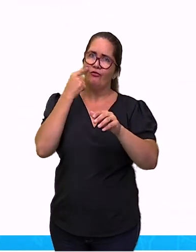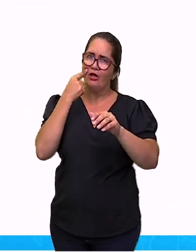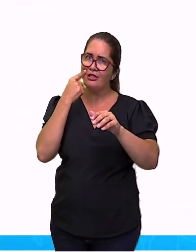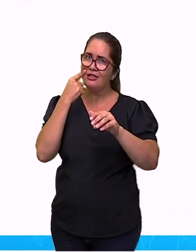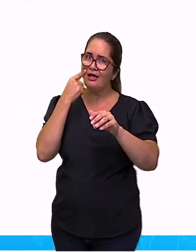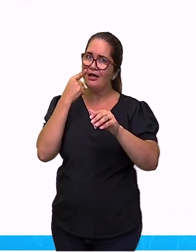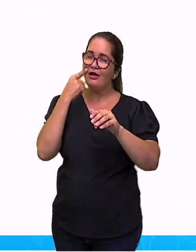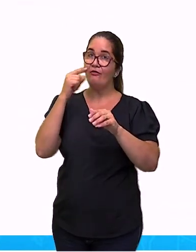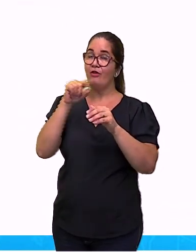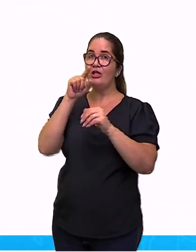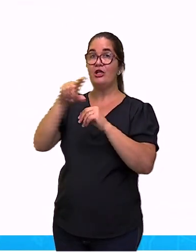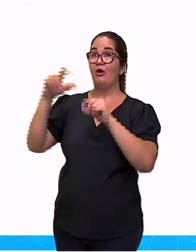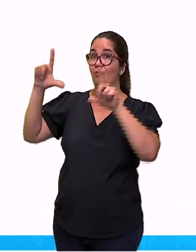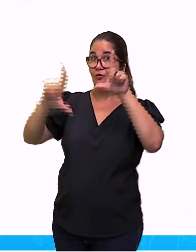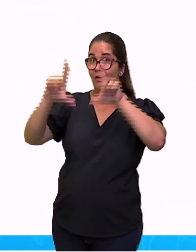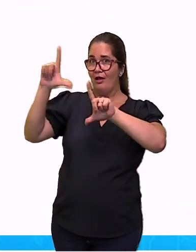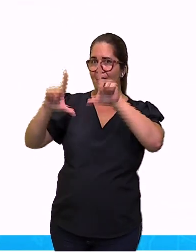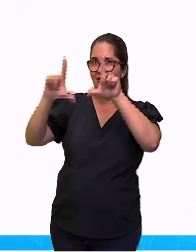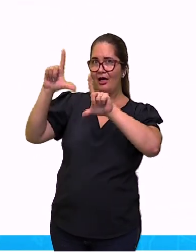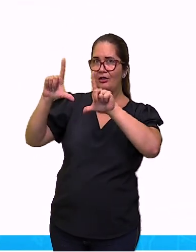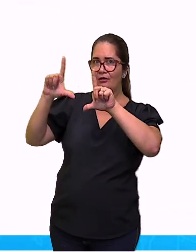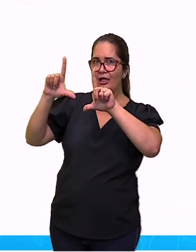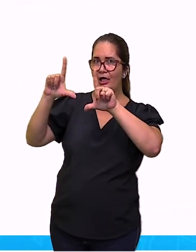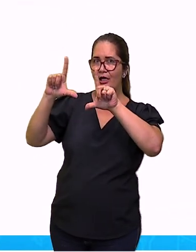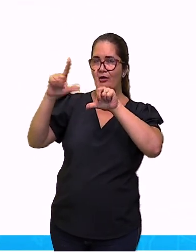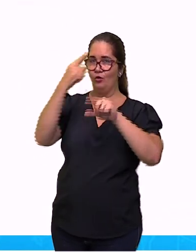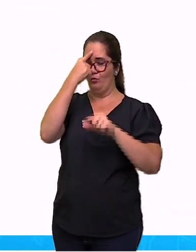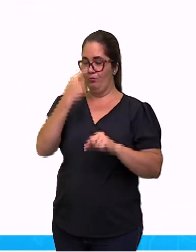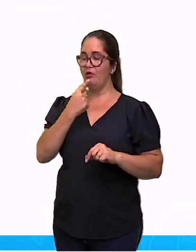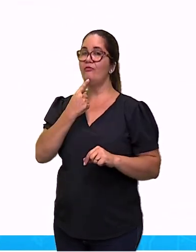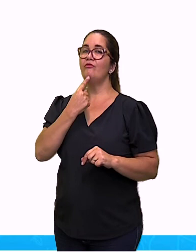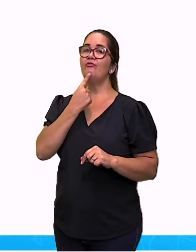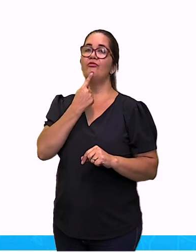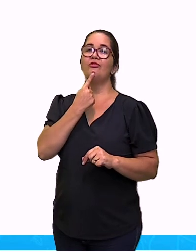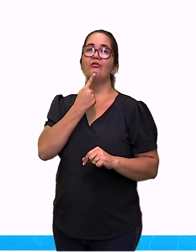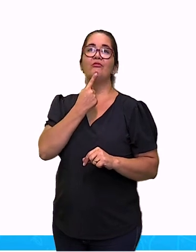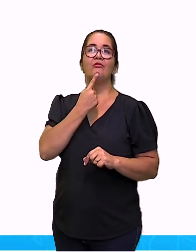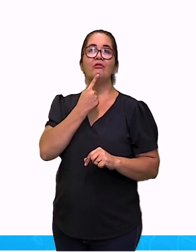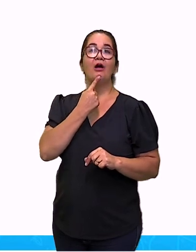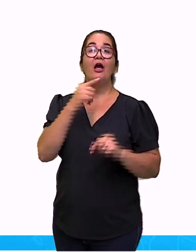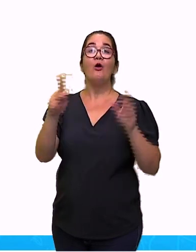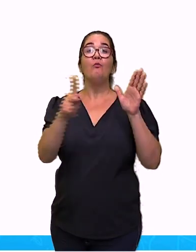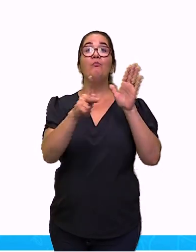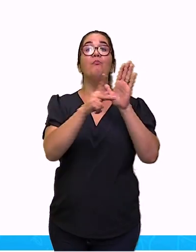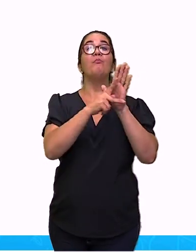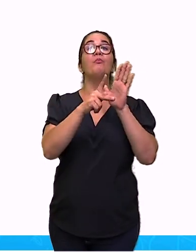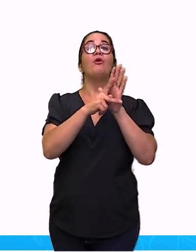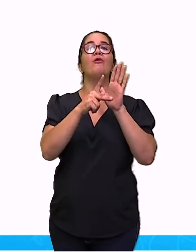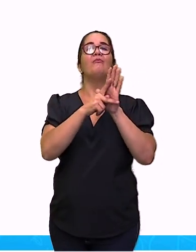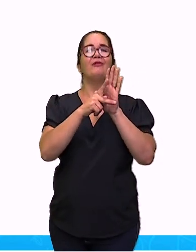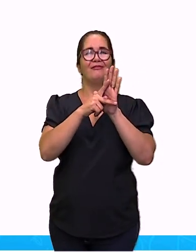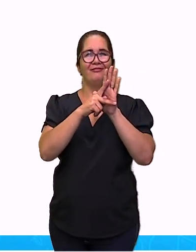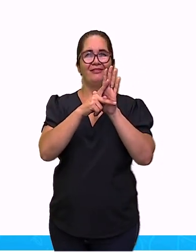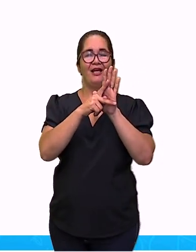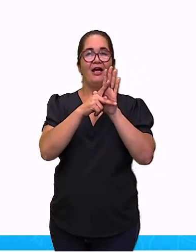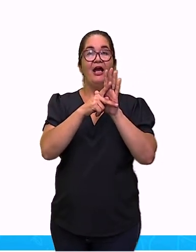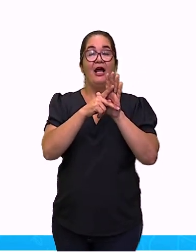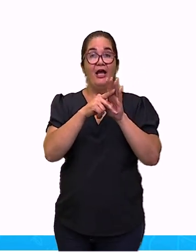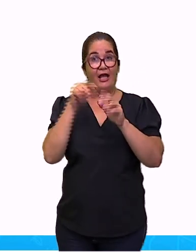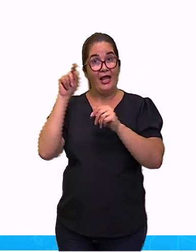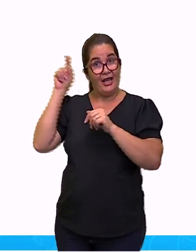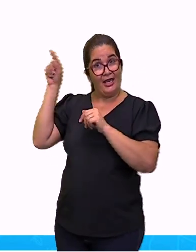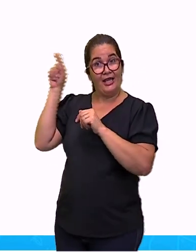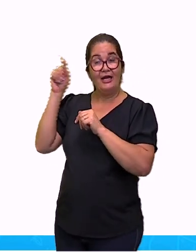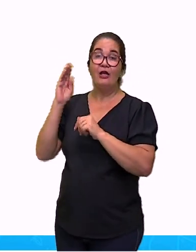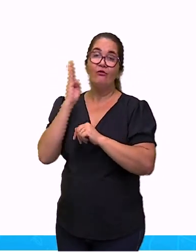gente? Isso aqui é um autorretrato de Vicente van Gogh. O que é um autorretrato? Ele se pintou. E ele se pintou